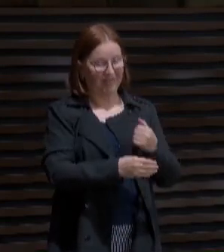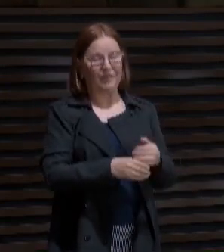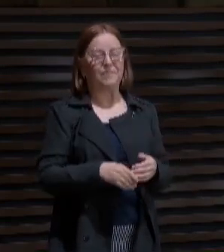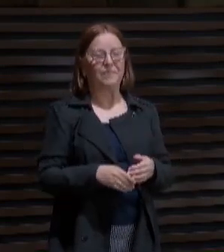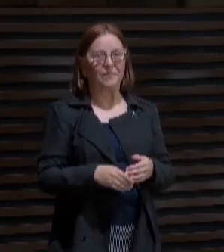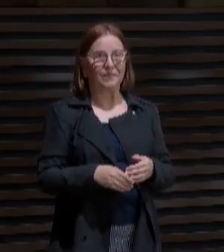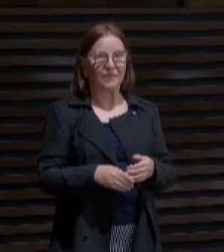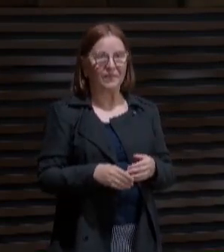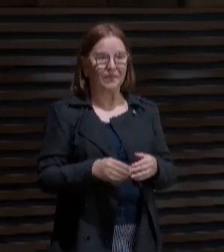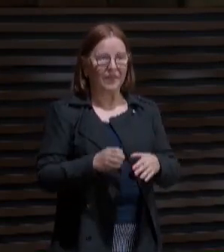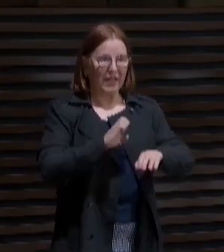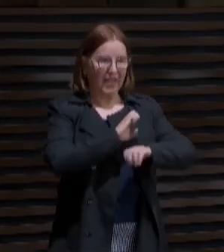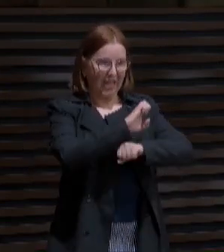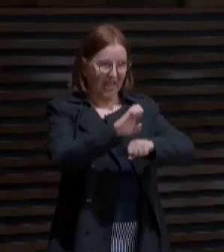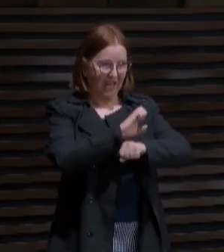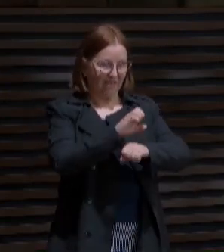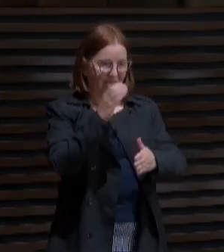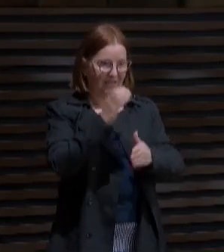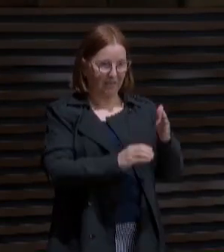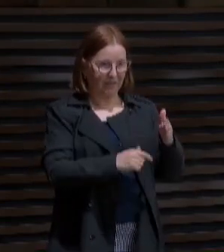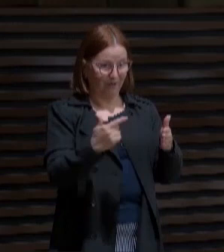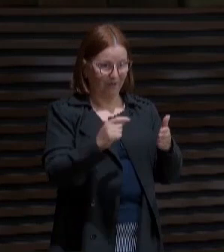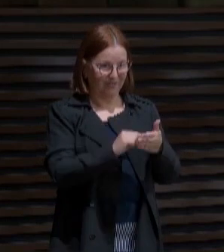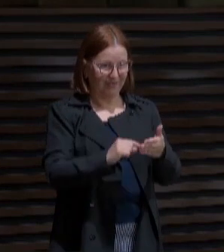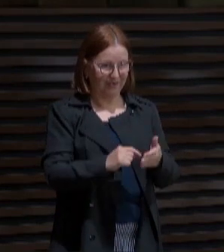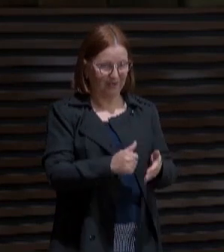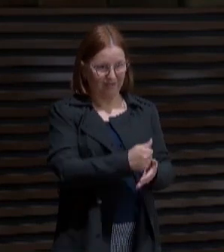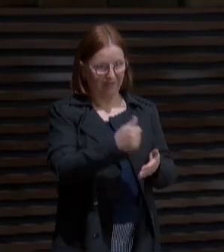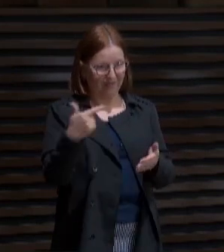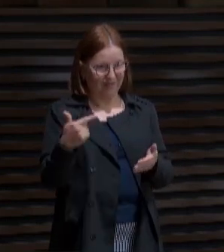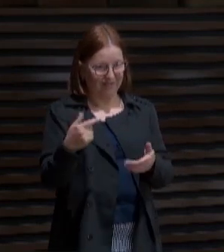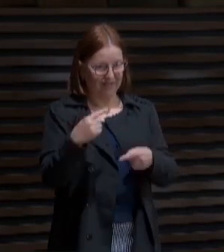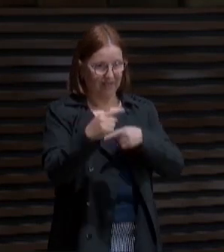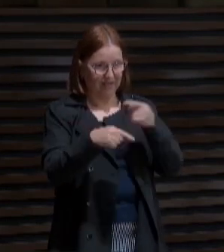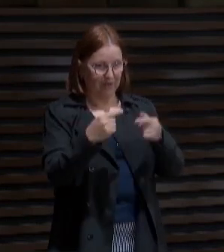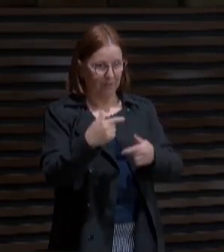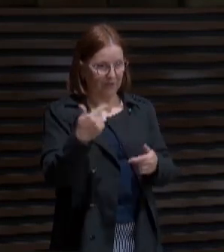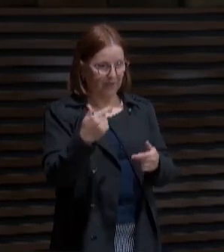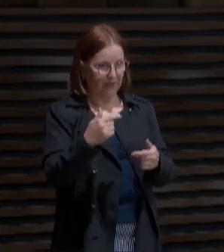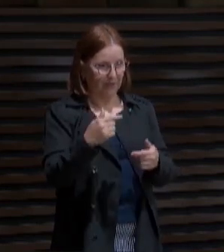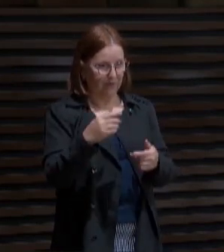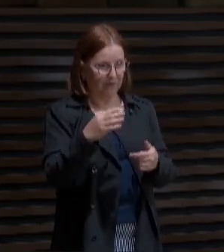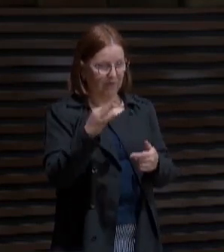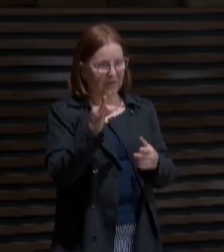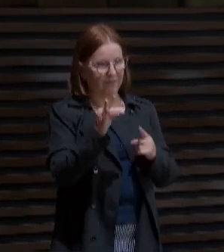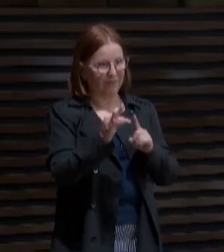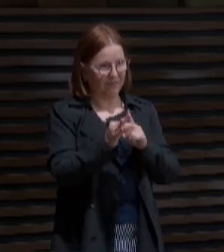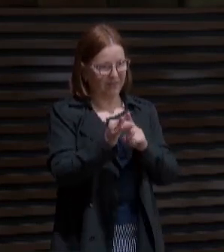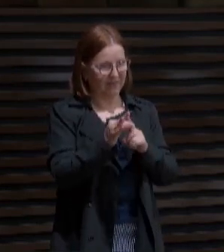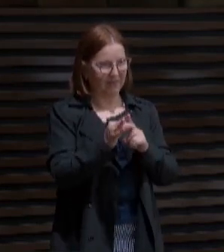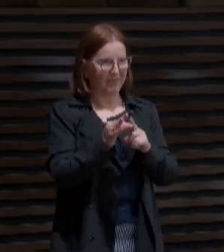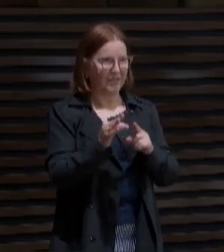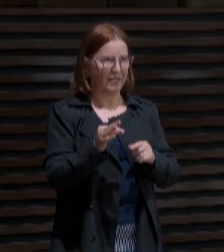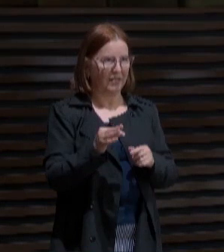2,12, que fala exatamente dessa alienação, e depois 2 Tessalonicenses 1,9, que fala dessa punição